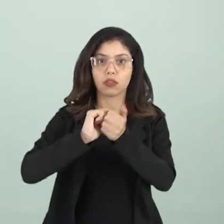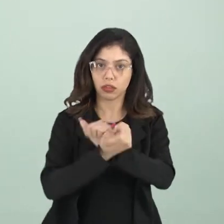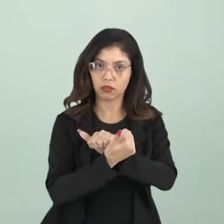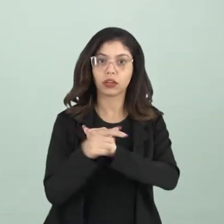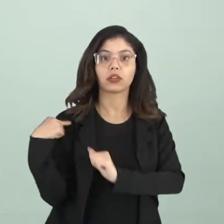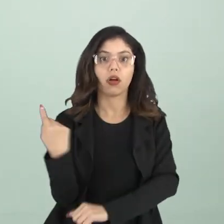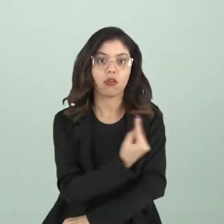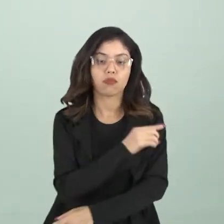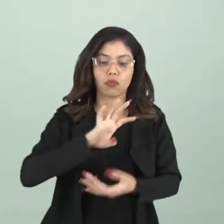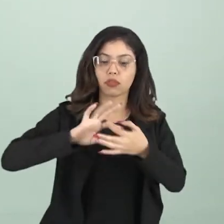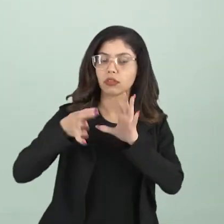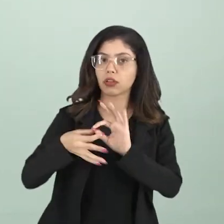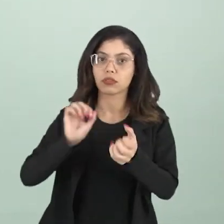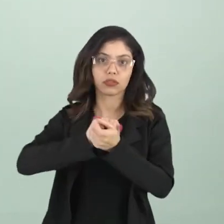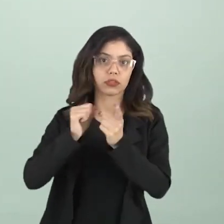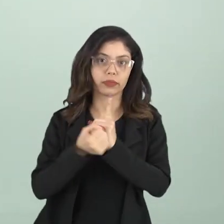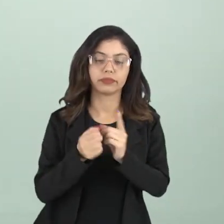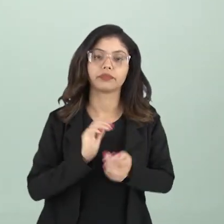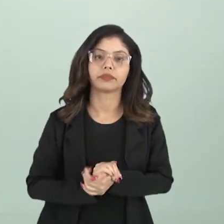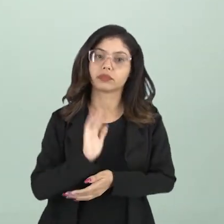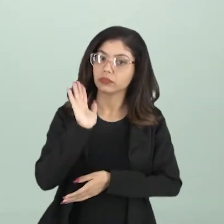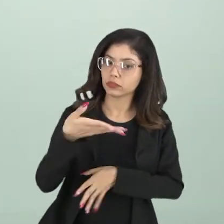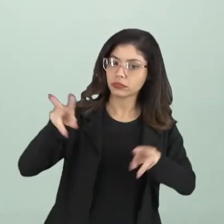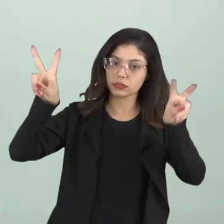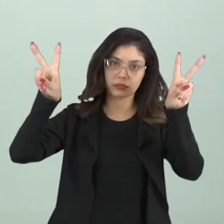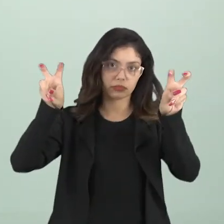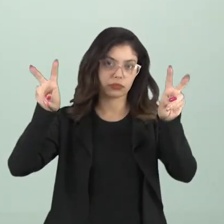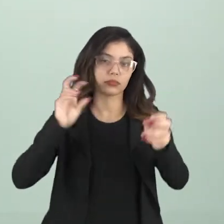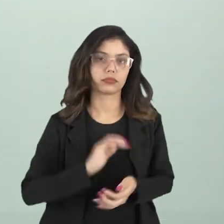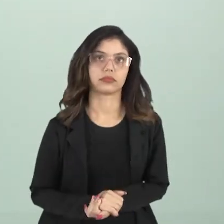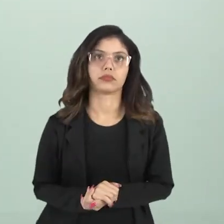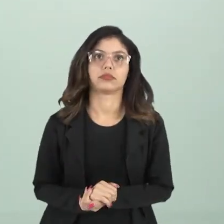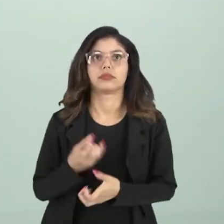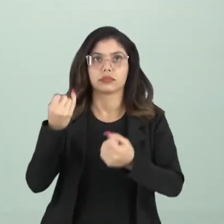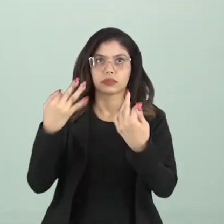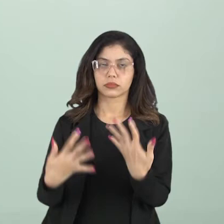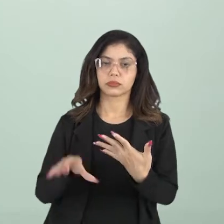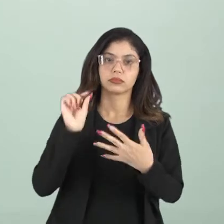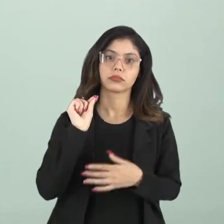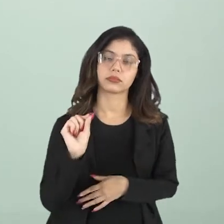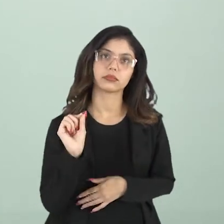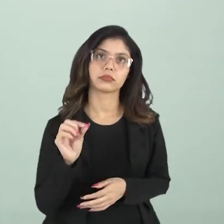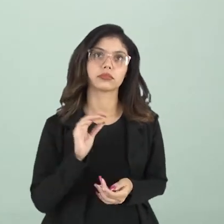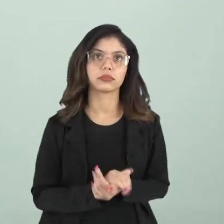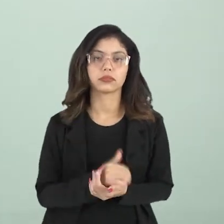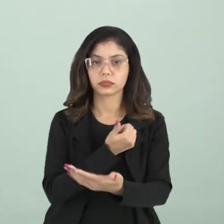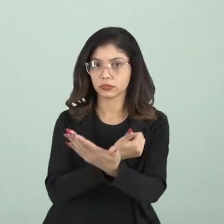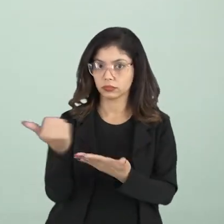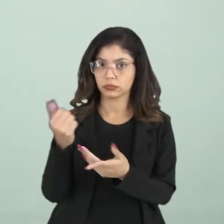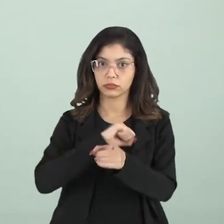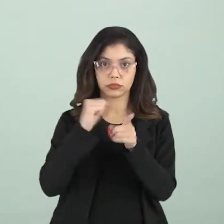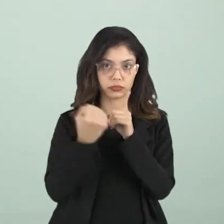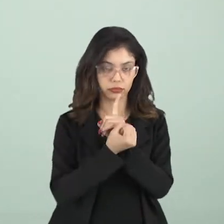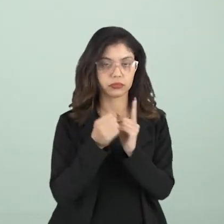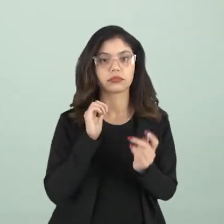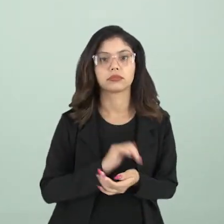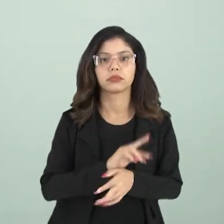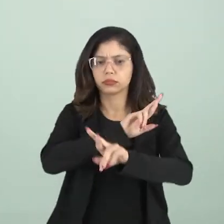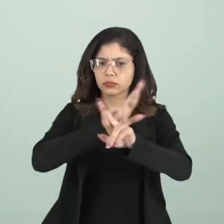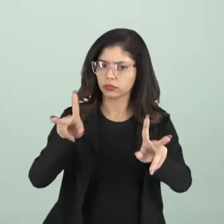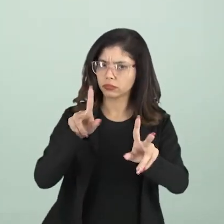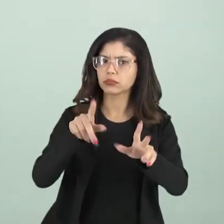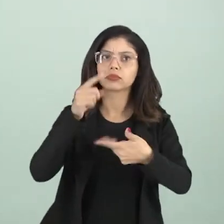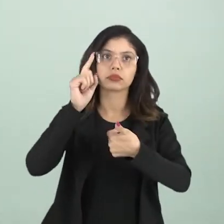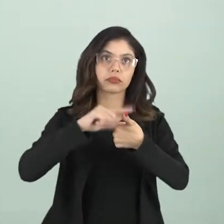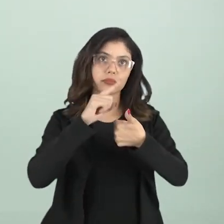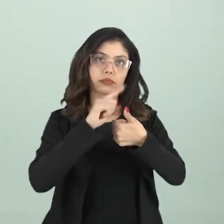contexto social. Já na teoria weberiana, é preconizada a ação social. Diferente